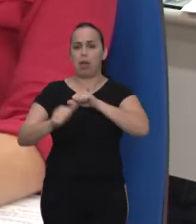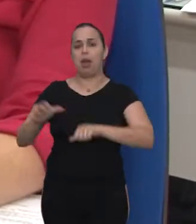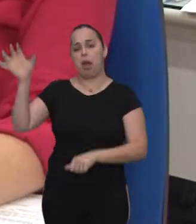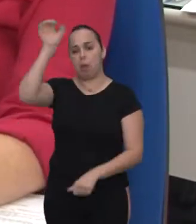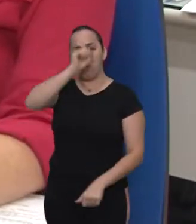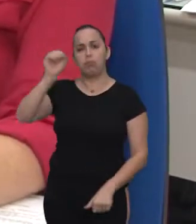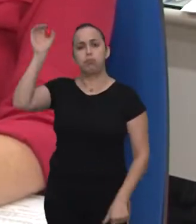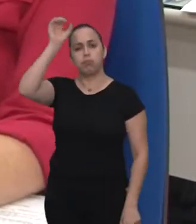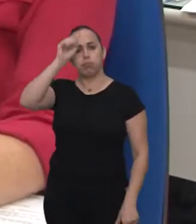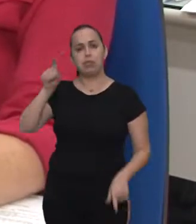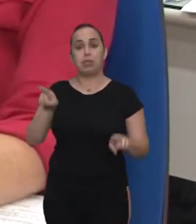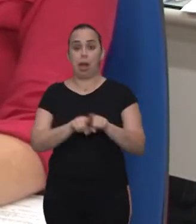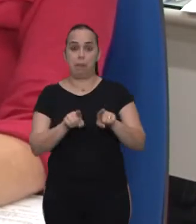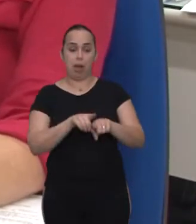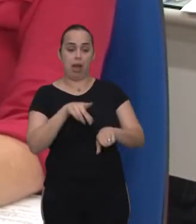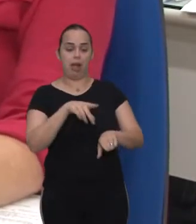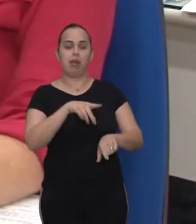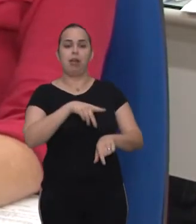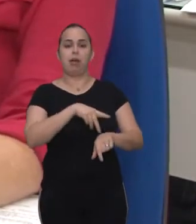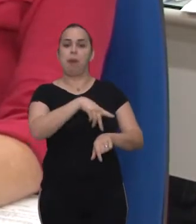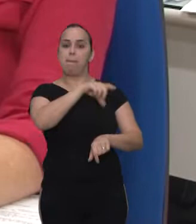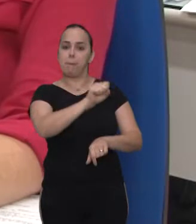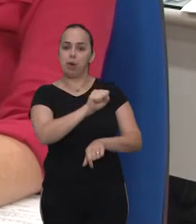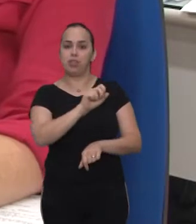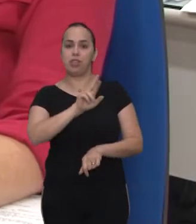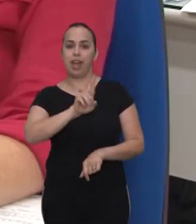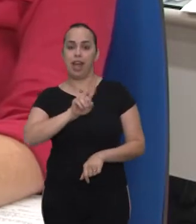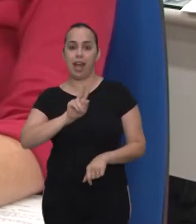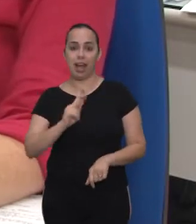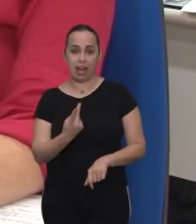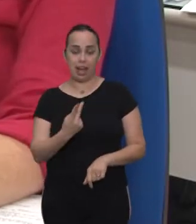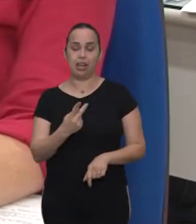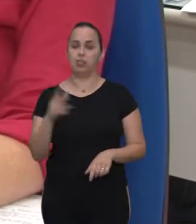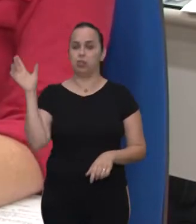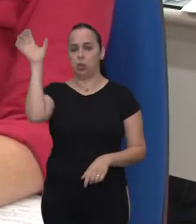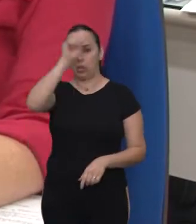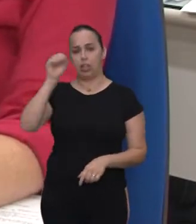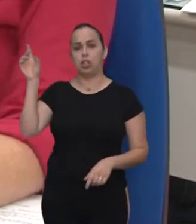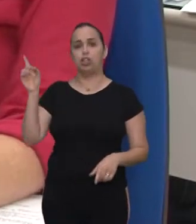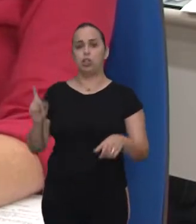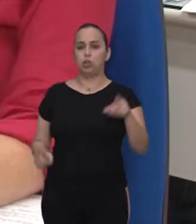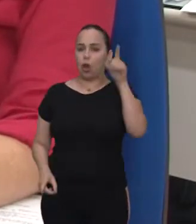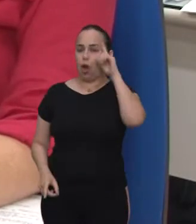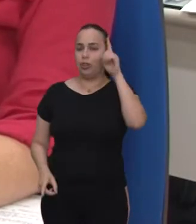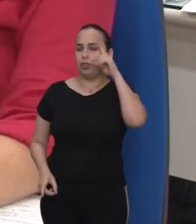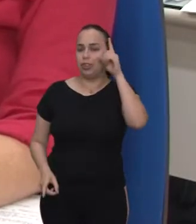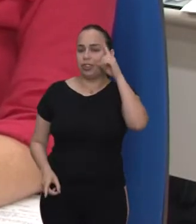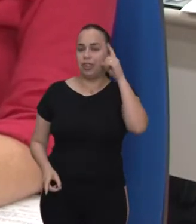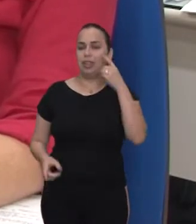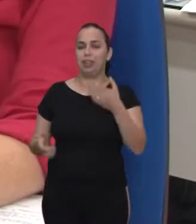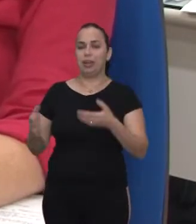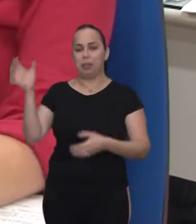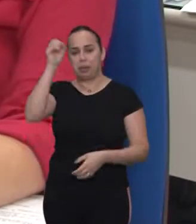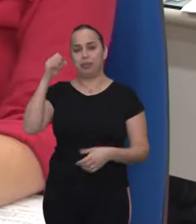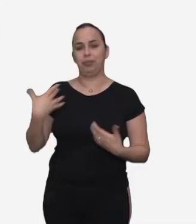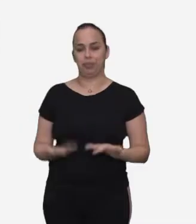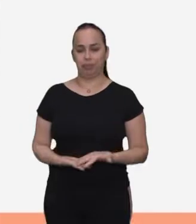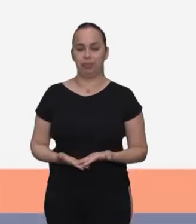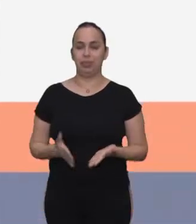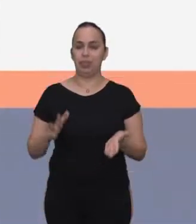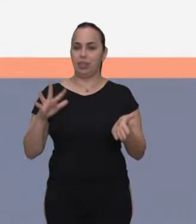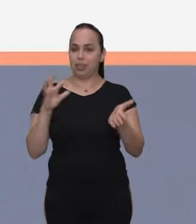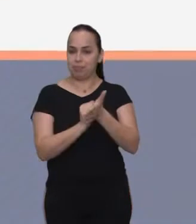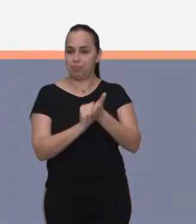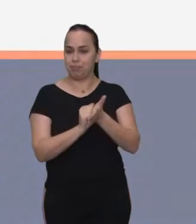de outra and muita coisa eu fiz uma pós em RH também e a gente vai aprendendo todo dia é uma aprendizado